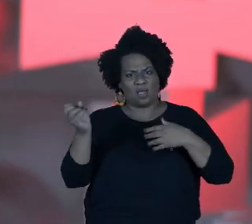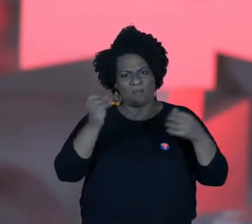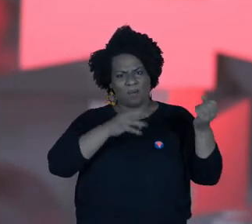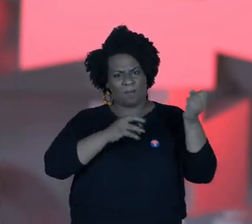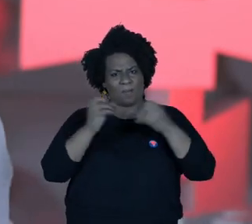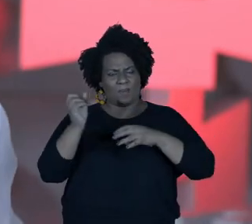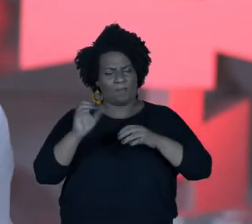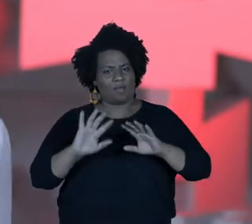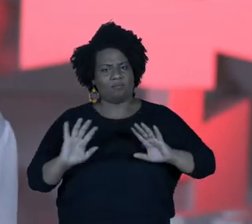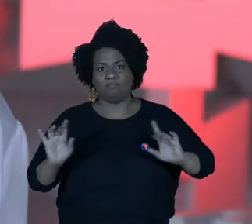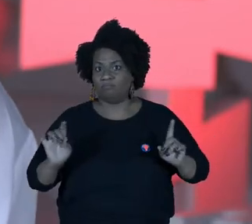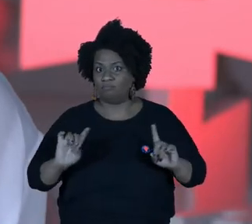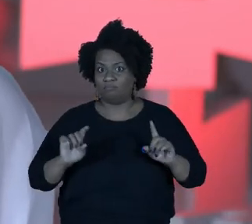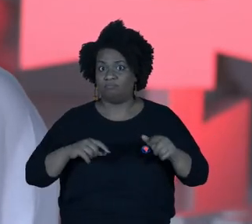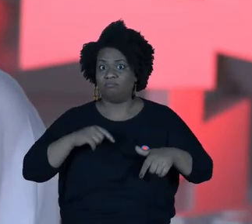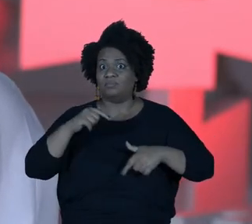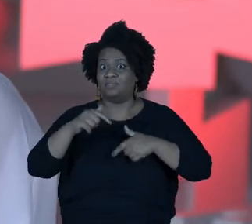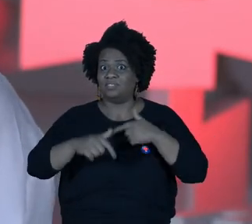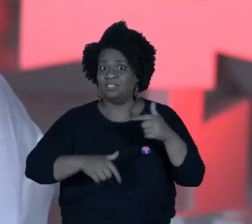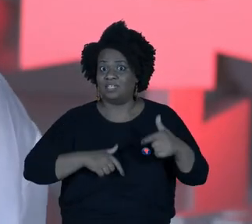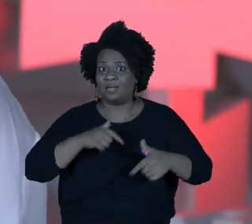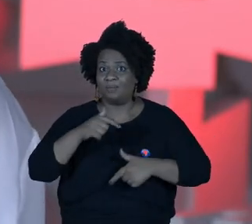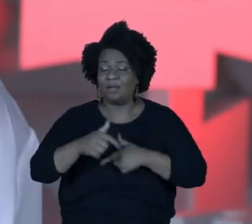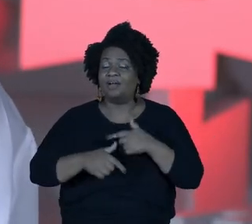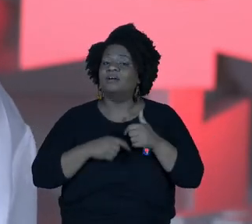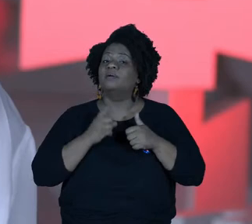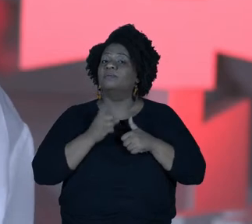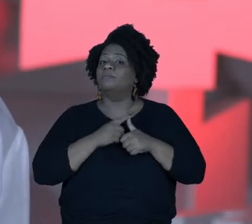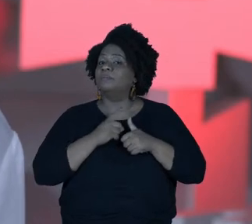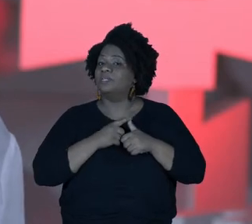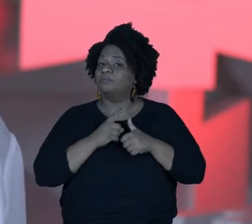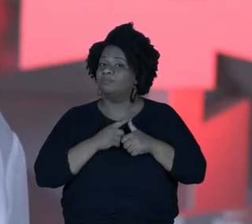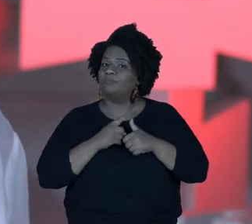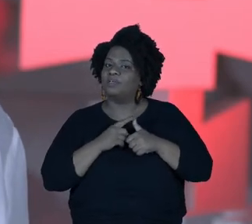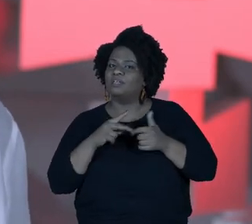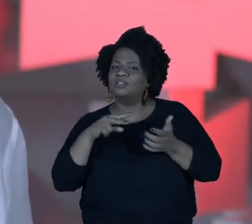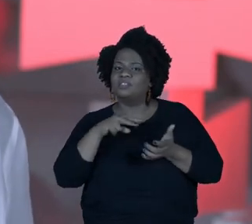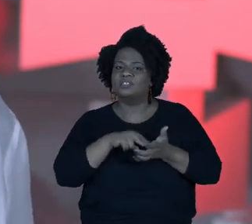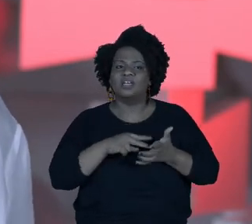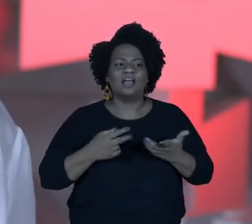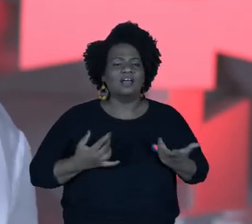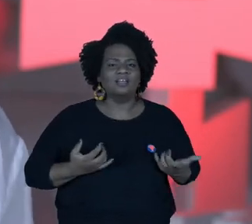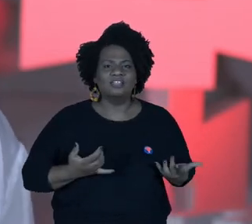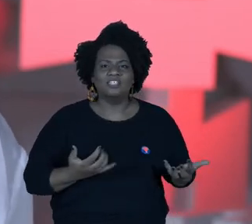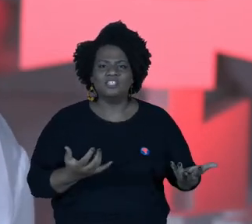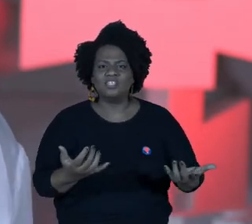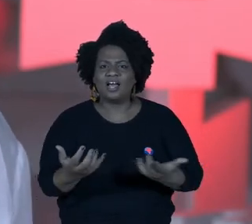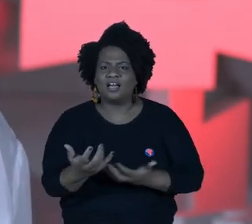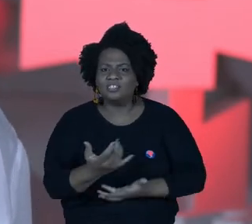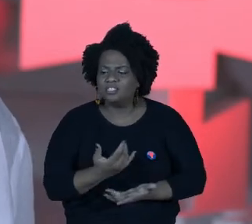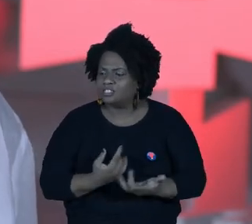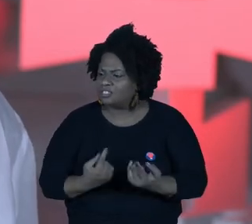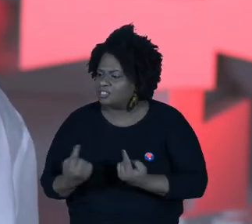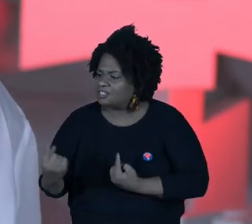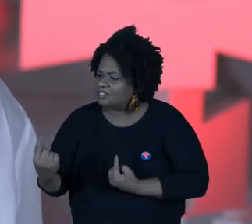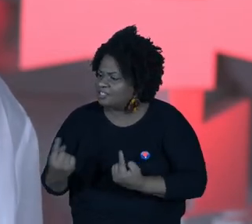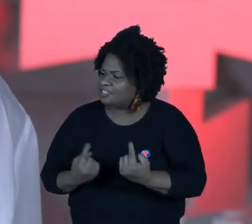gente. É um trabalho imenso. Ele primeiro chega no Jardim Gramacho, ele faz aquela aproximação com as